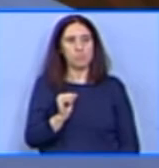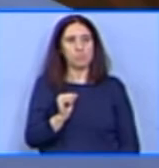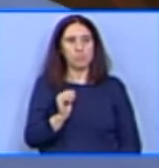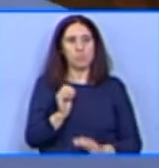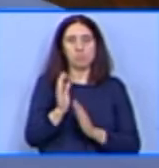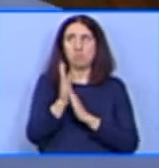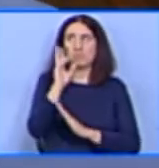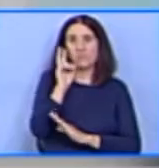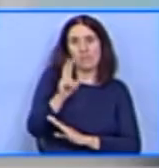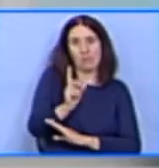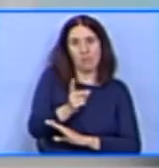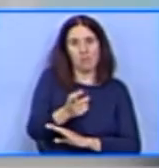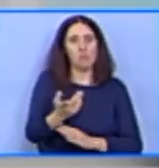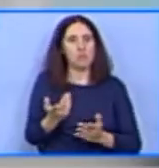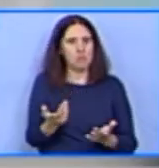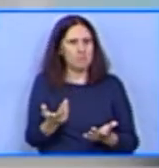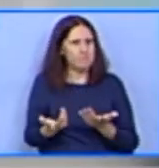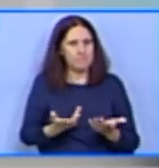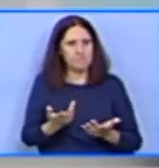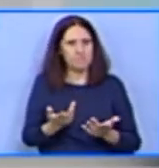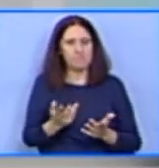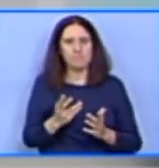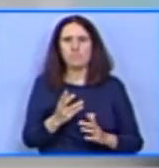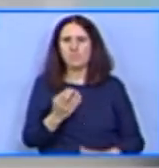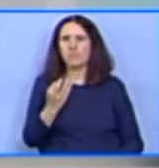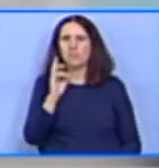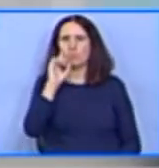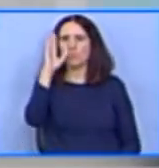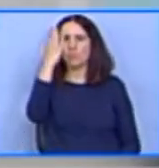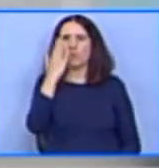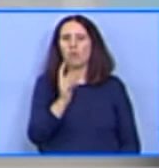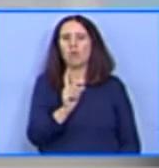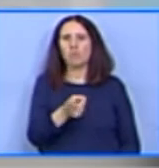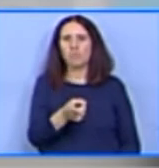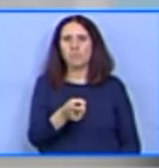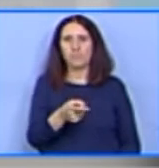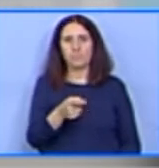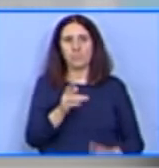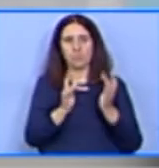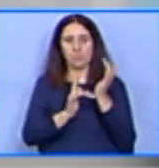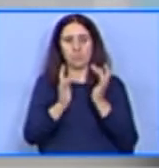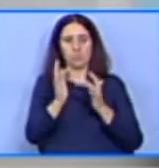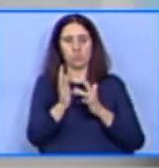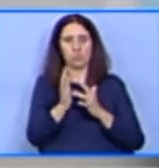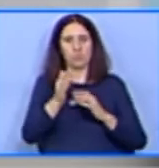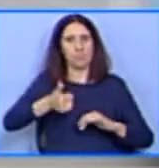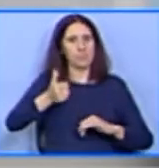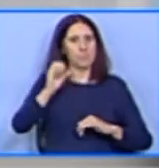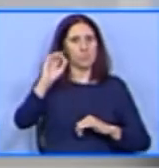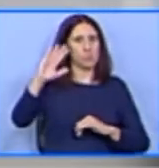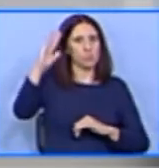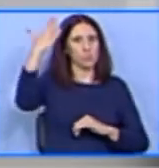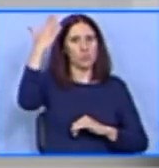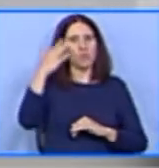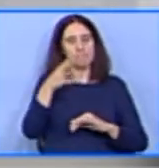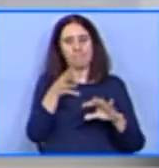isto. Pois, de qualquer forma, o importante é isto. Jesus vem com uma prioridade, que é primeiro dirigir a